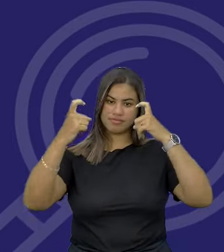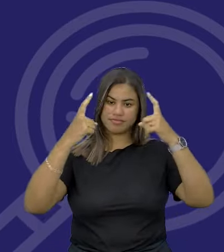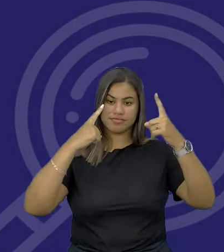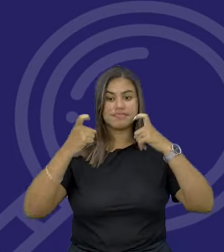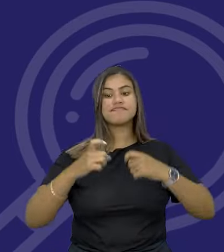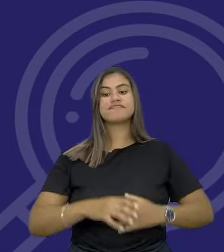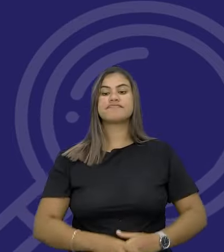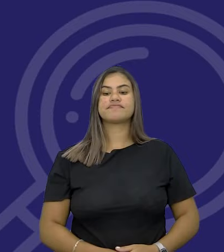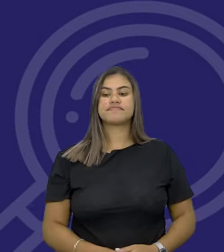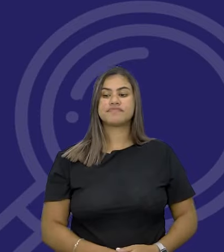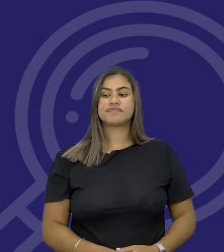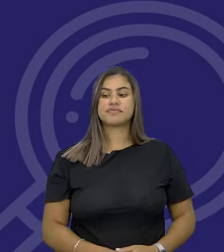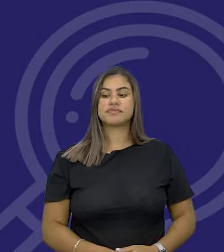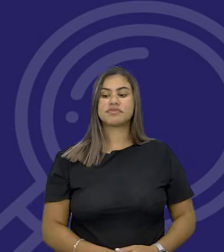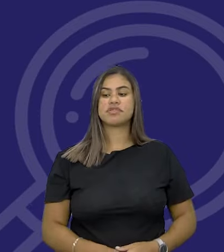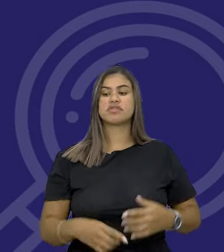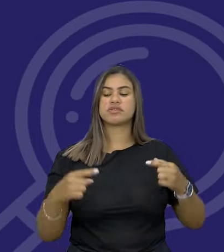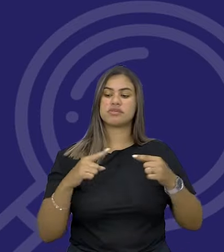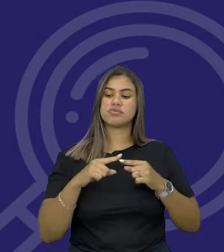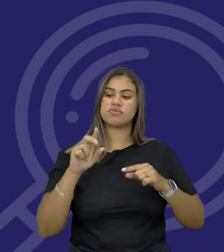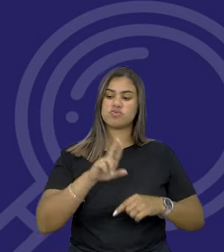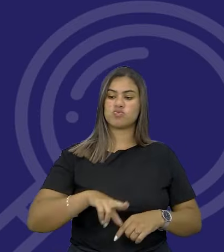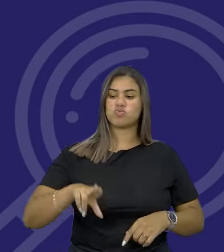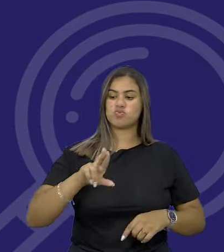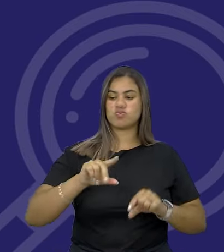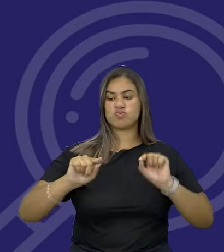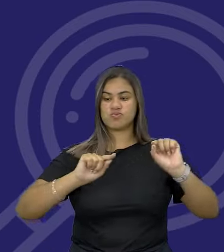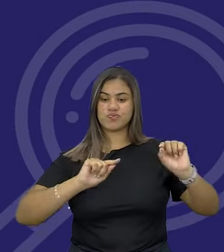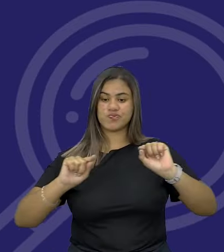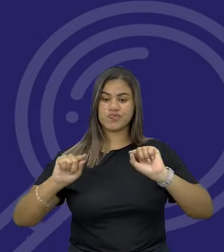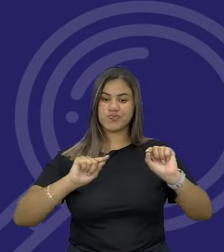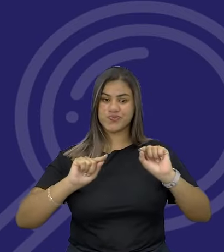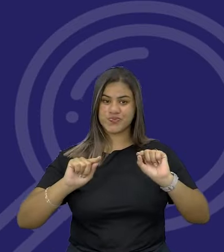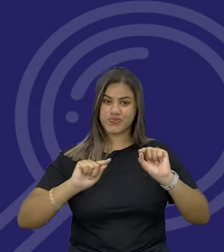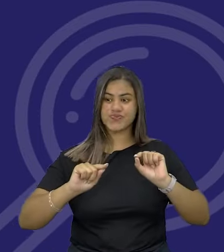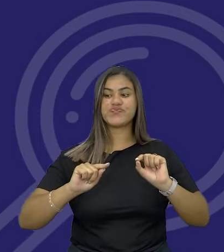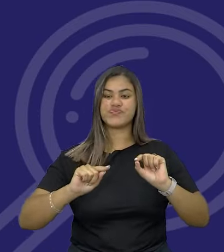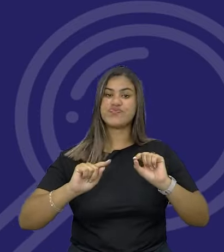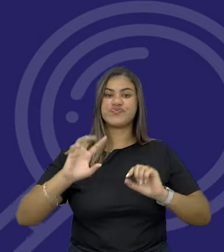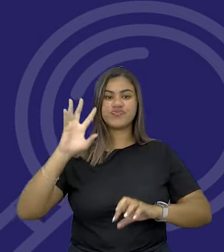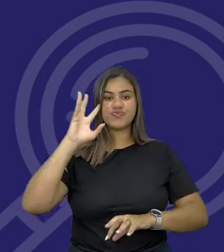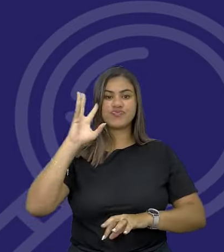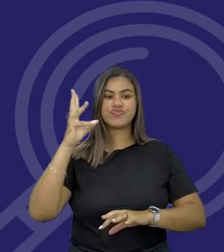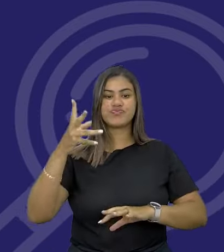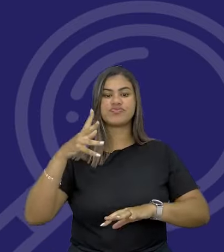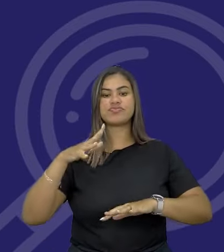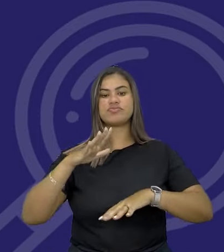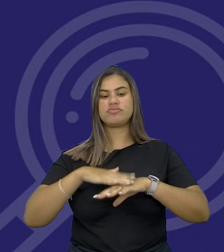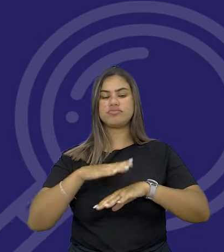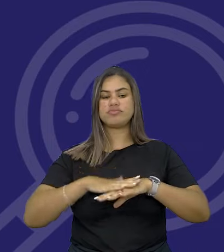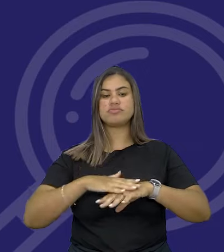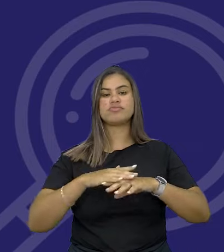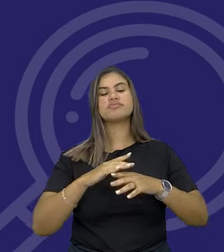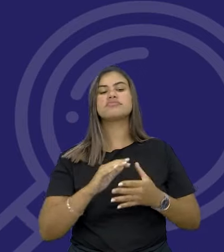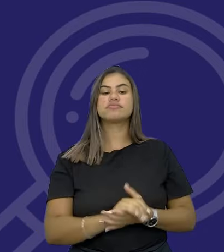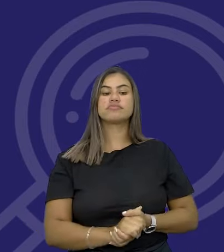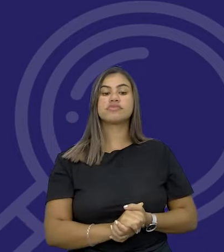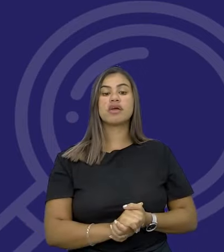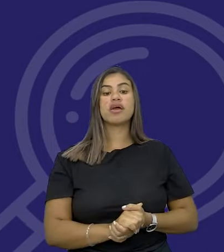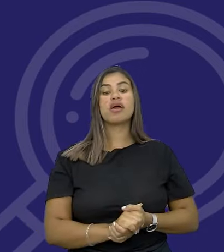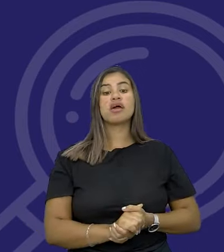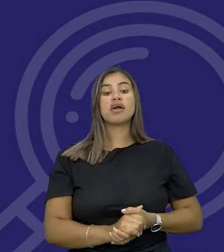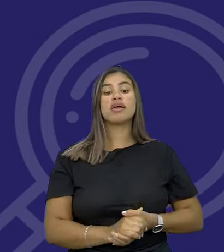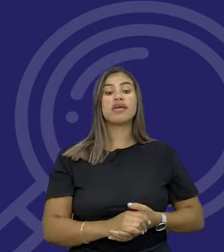também, que poderão ser utilizados na obtenção da solução do problema. E fazer uso